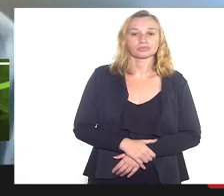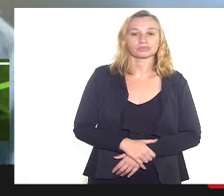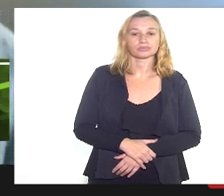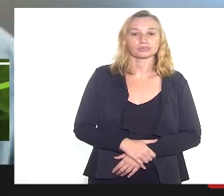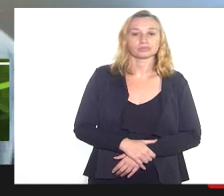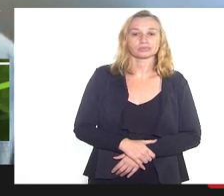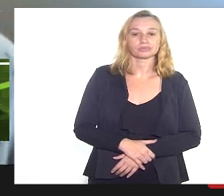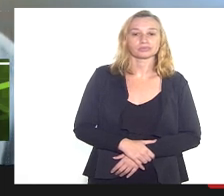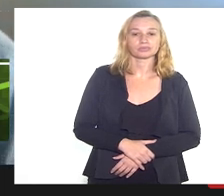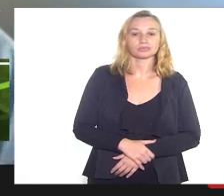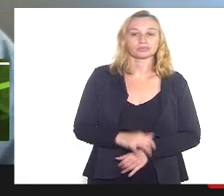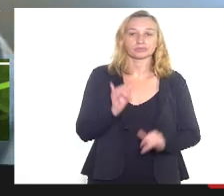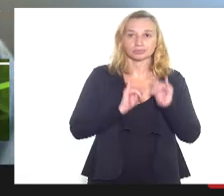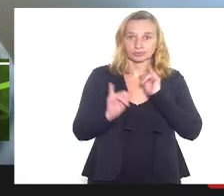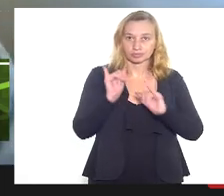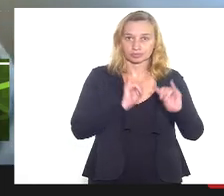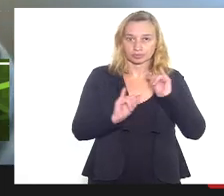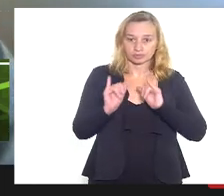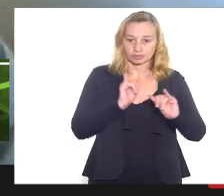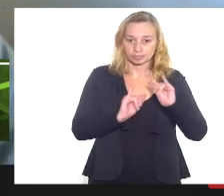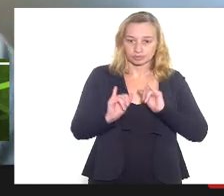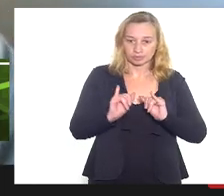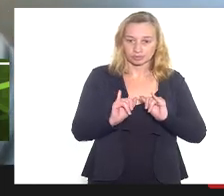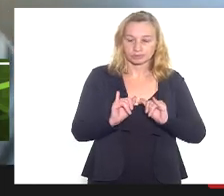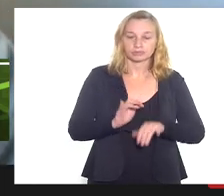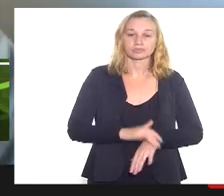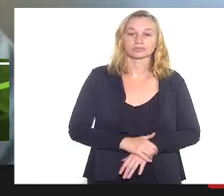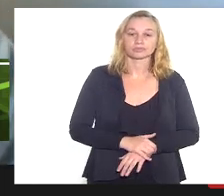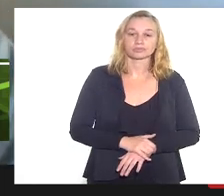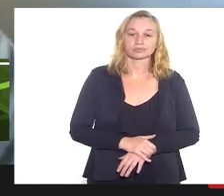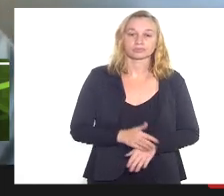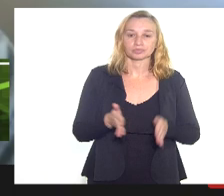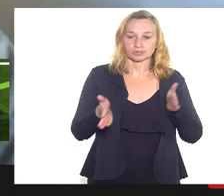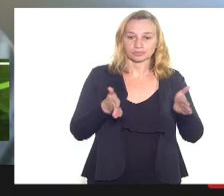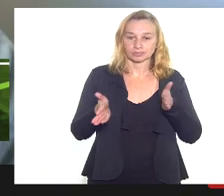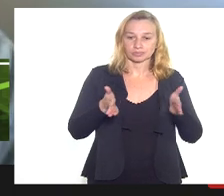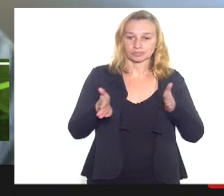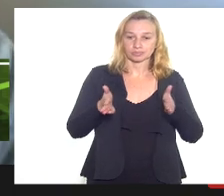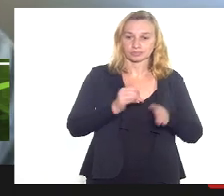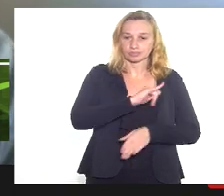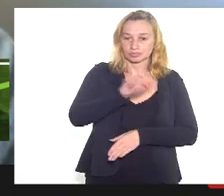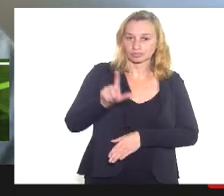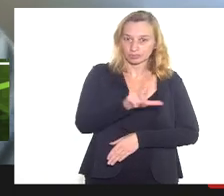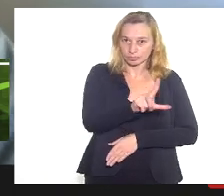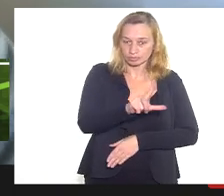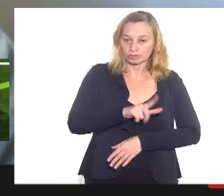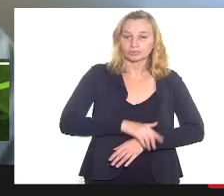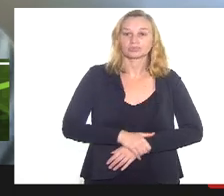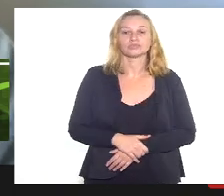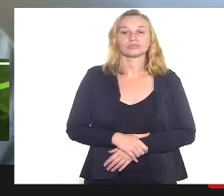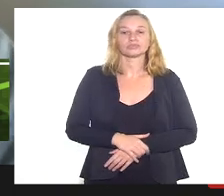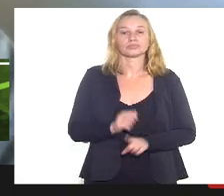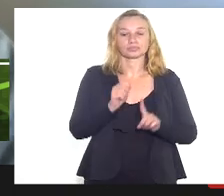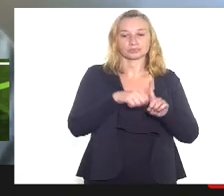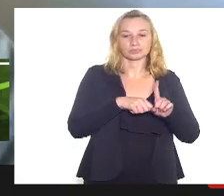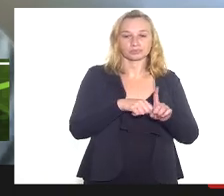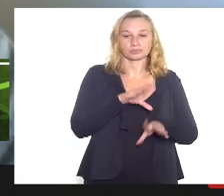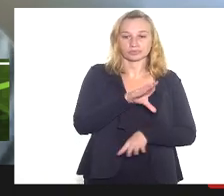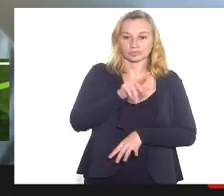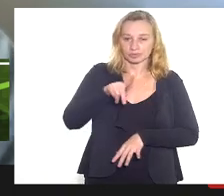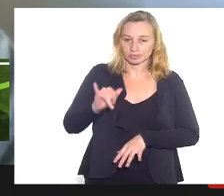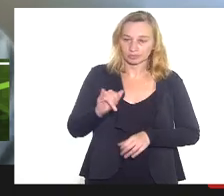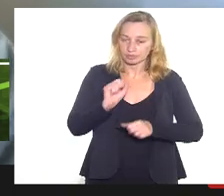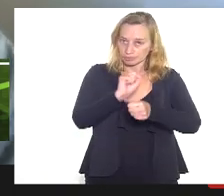E informar que durante o mês de julho a CPI estará